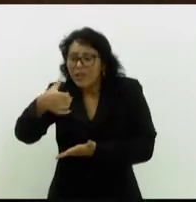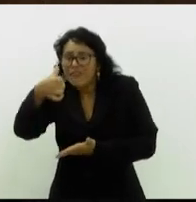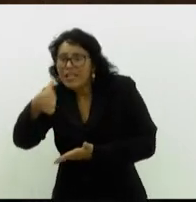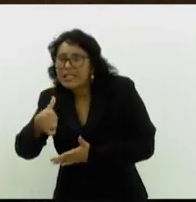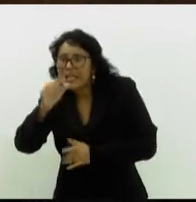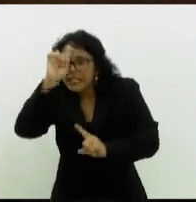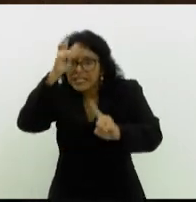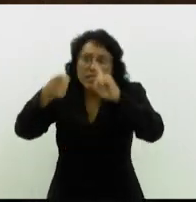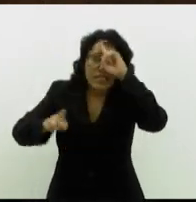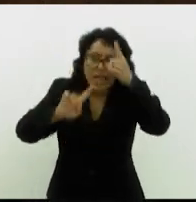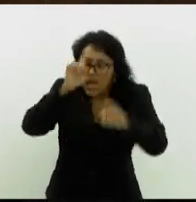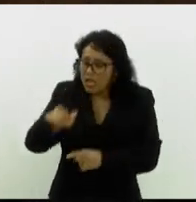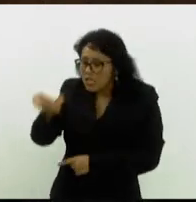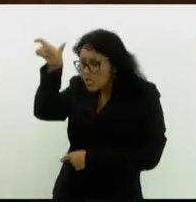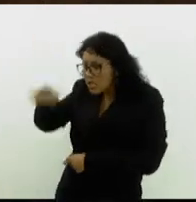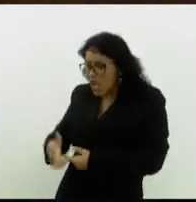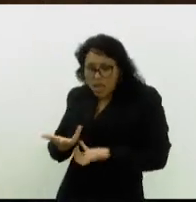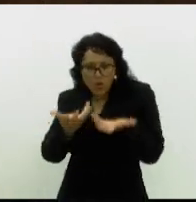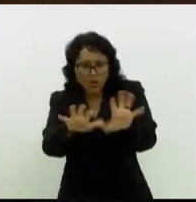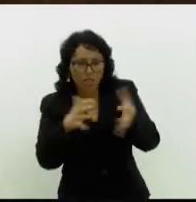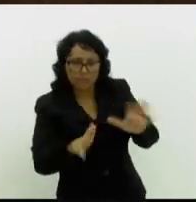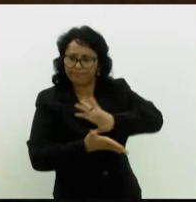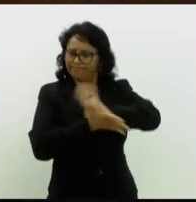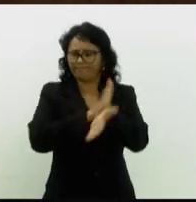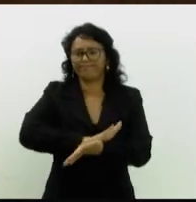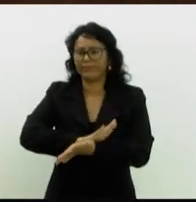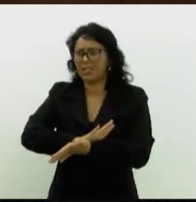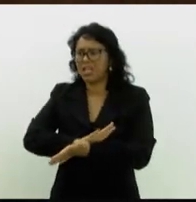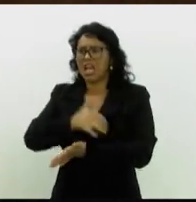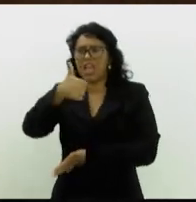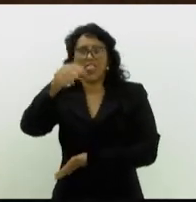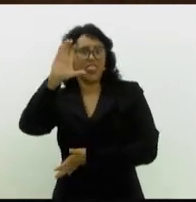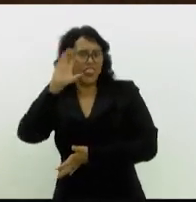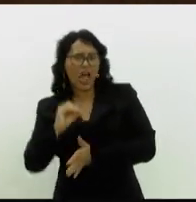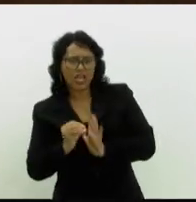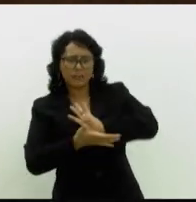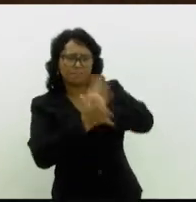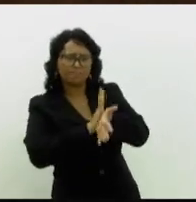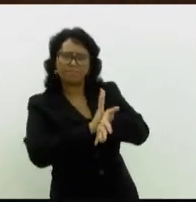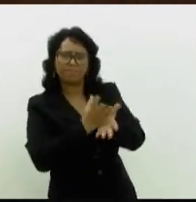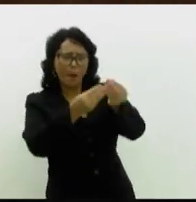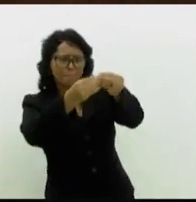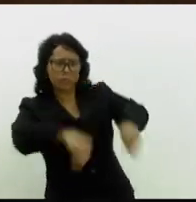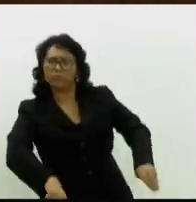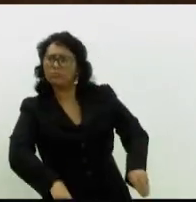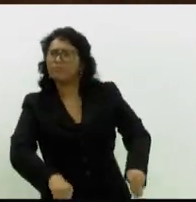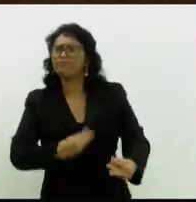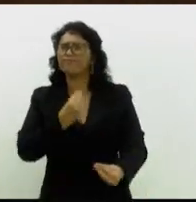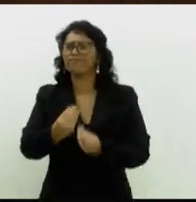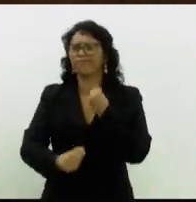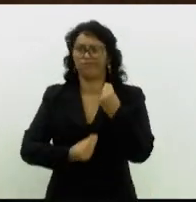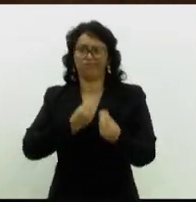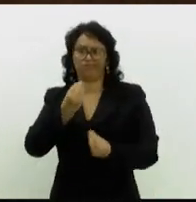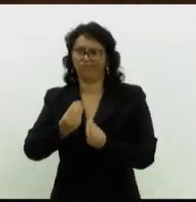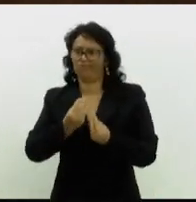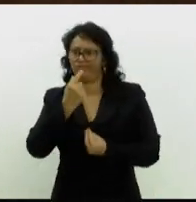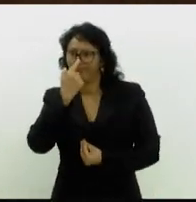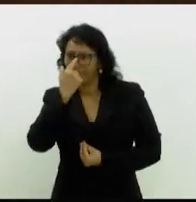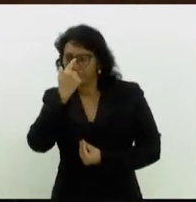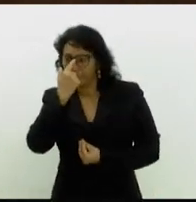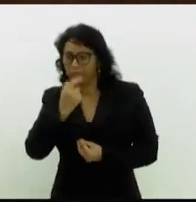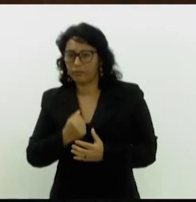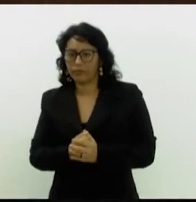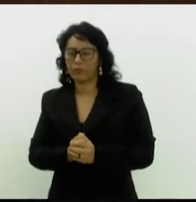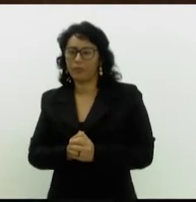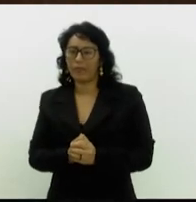10 são supressivas 10 destroem o projeto isso já foi alvo de debate Na casa aqui em outros momentos